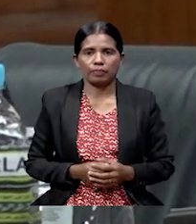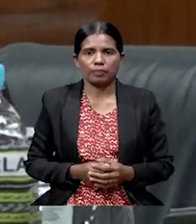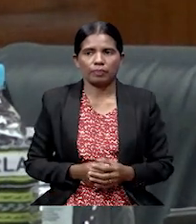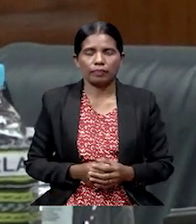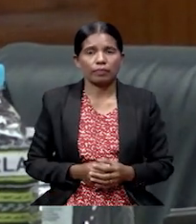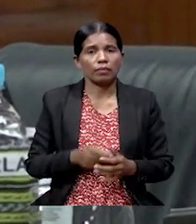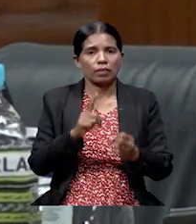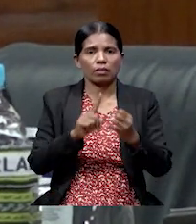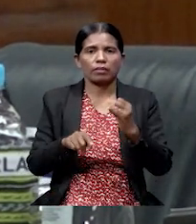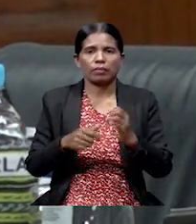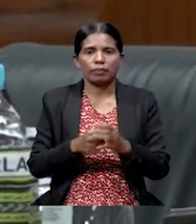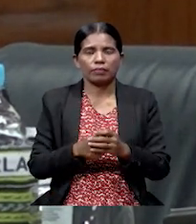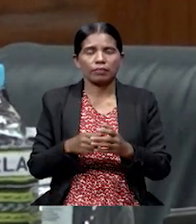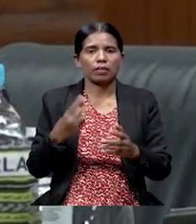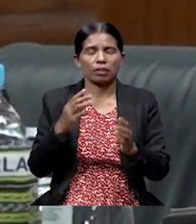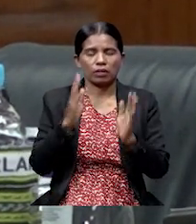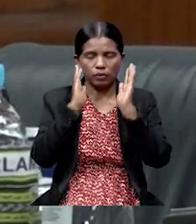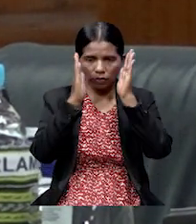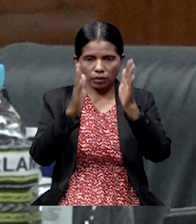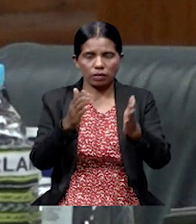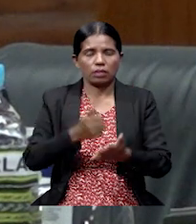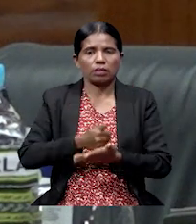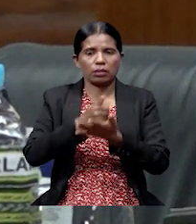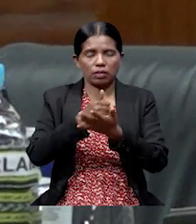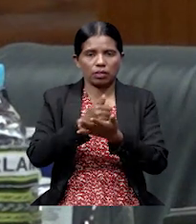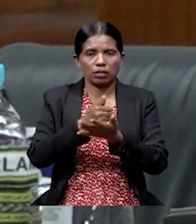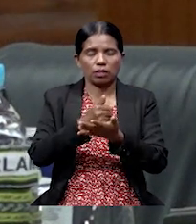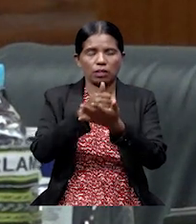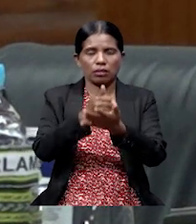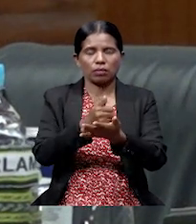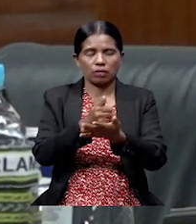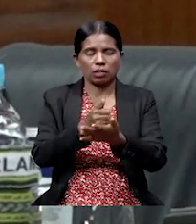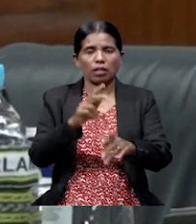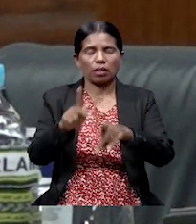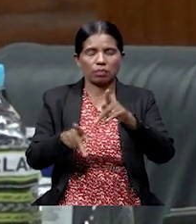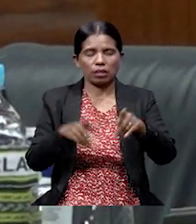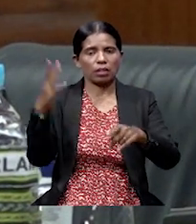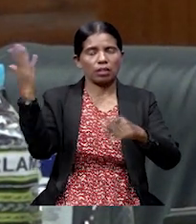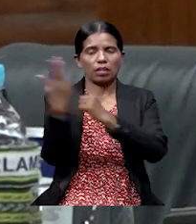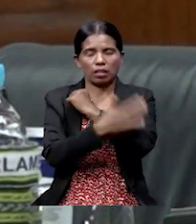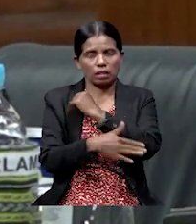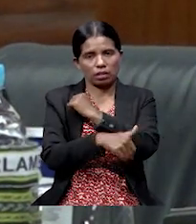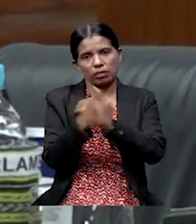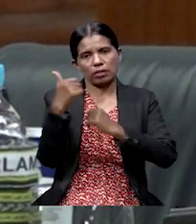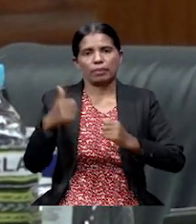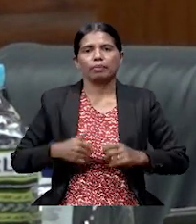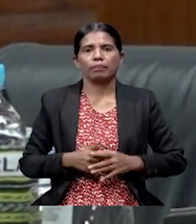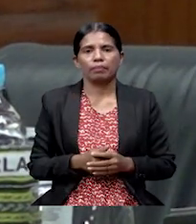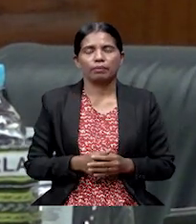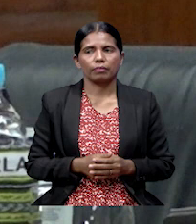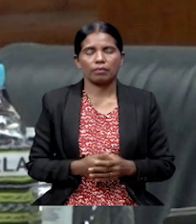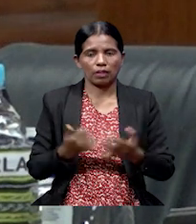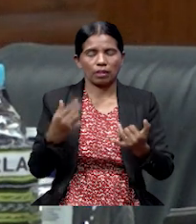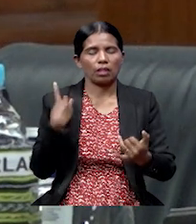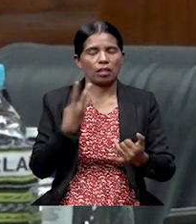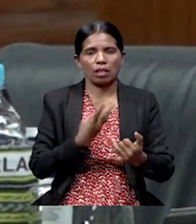Último, na que está matando a comunidade italiana e a diáspora, e a Railiu. E nem lá